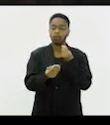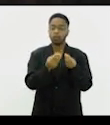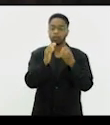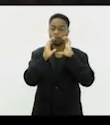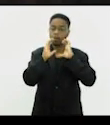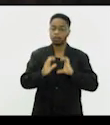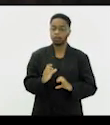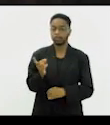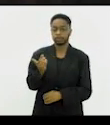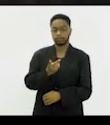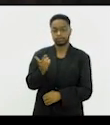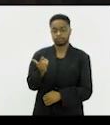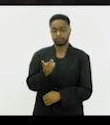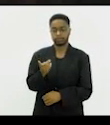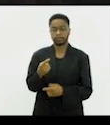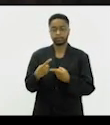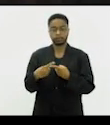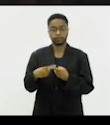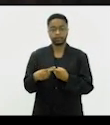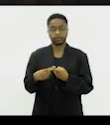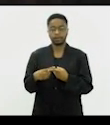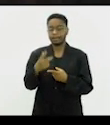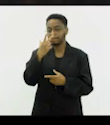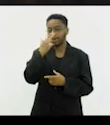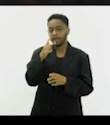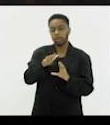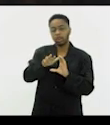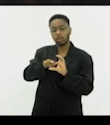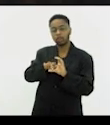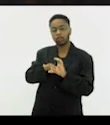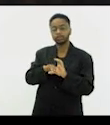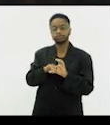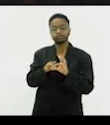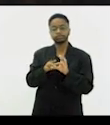desse casal que vive uma lua de mel